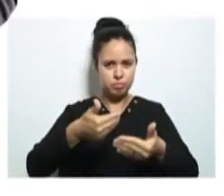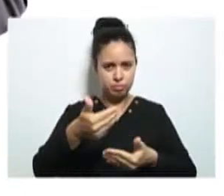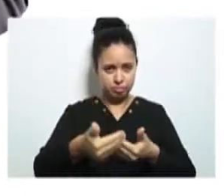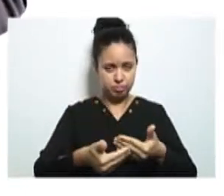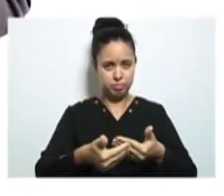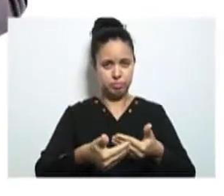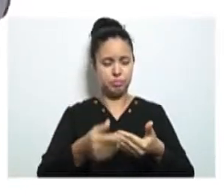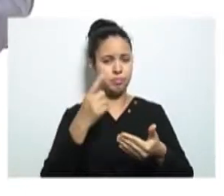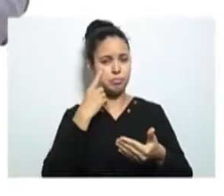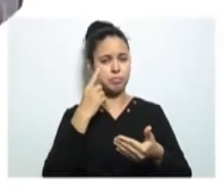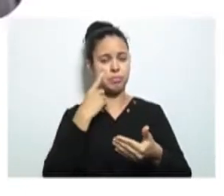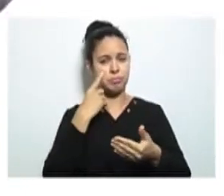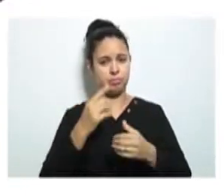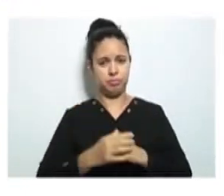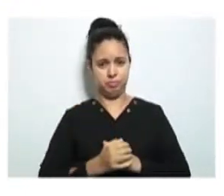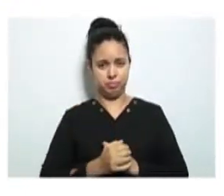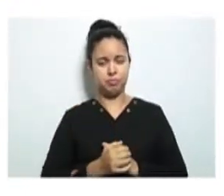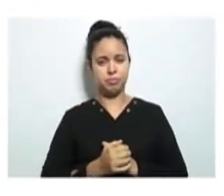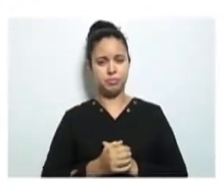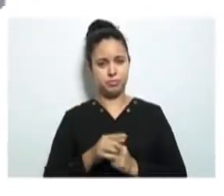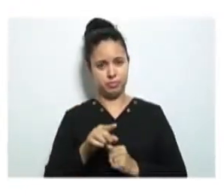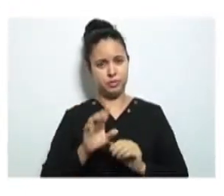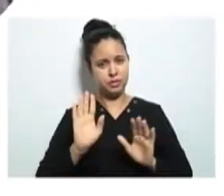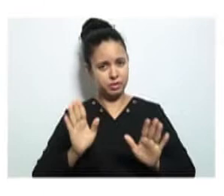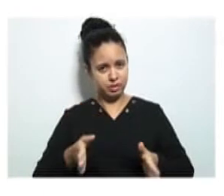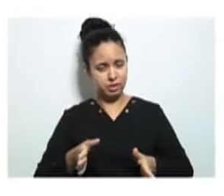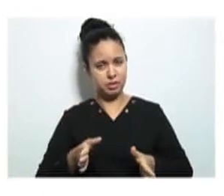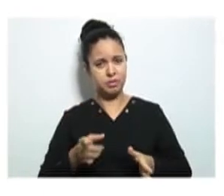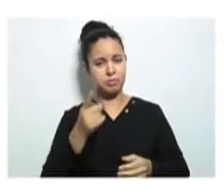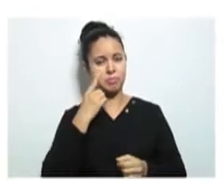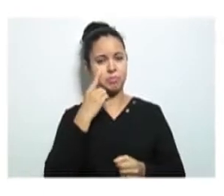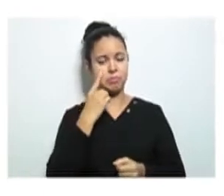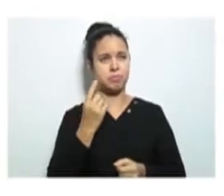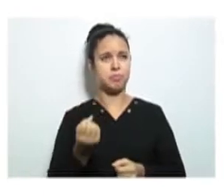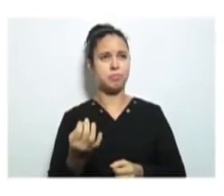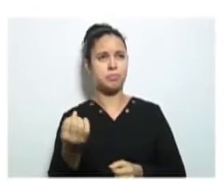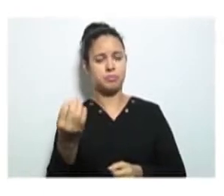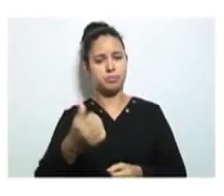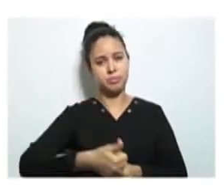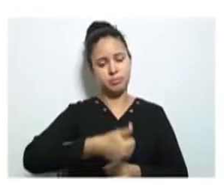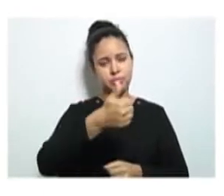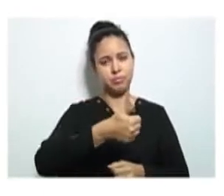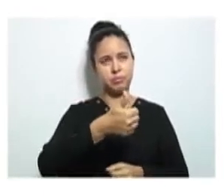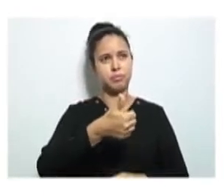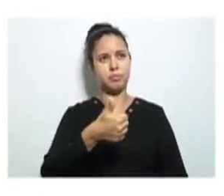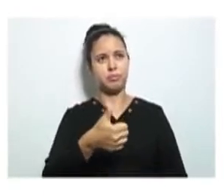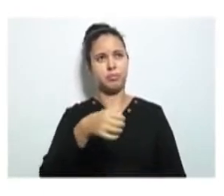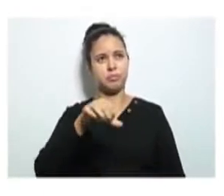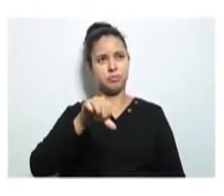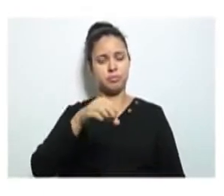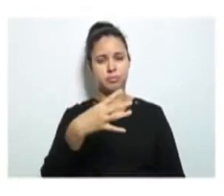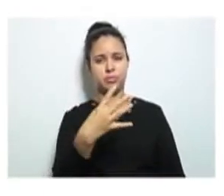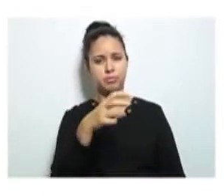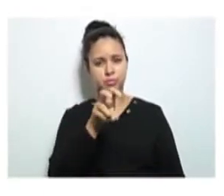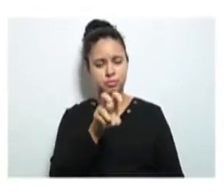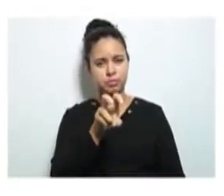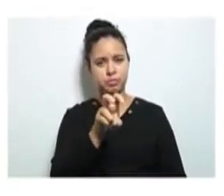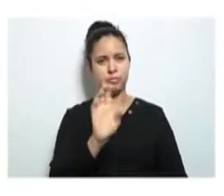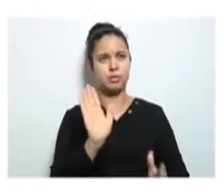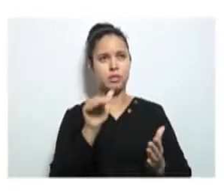do computador. E aí, preparado para uma viagem no tempo? Primeira fase, de 1945